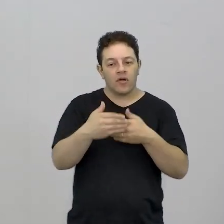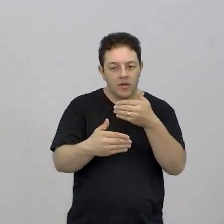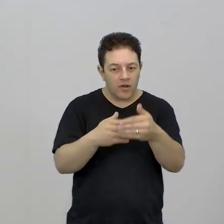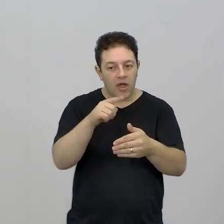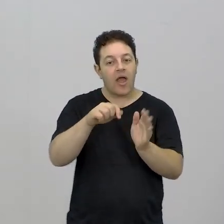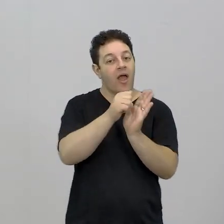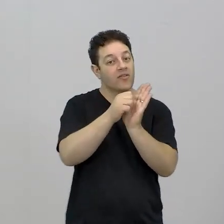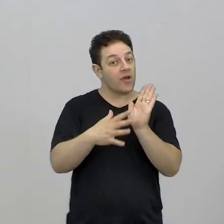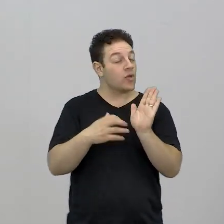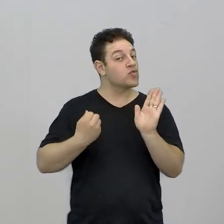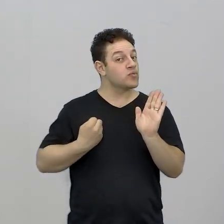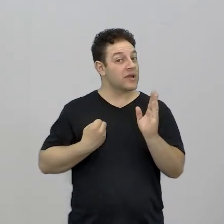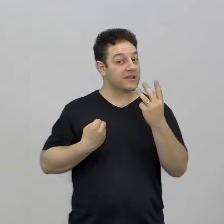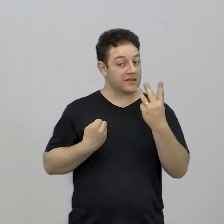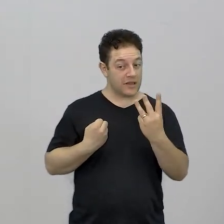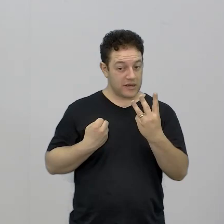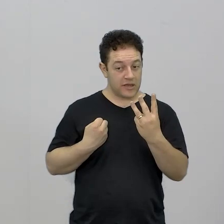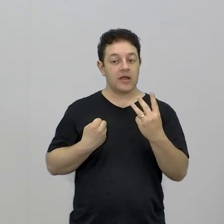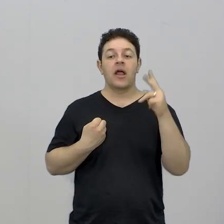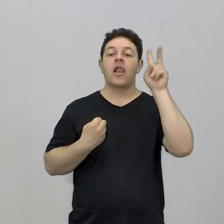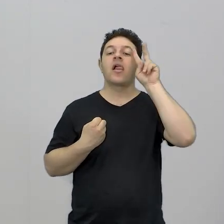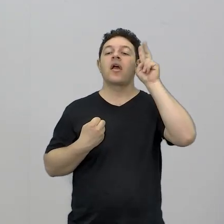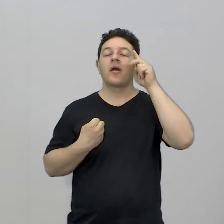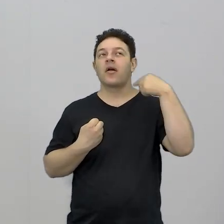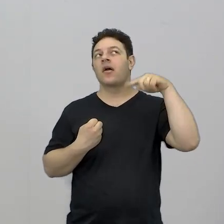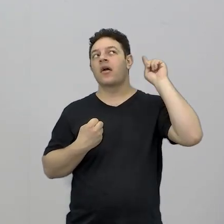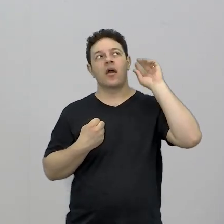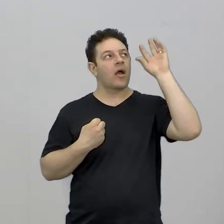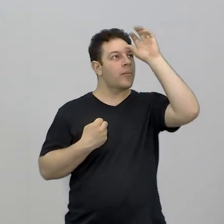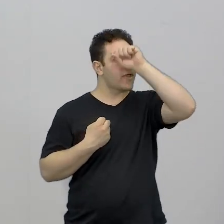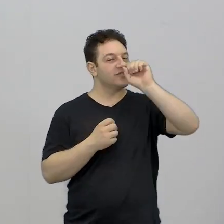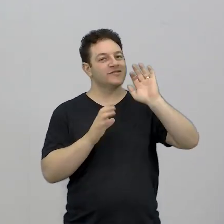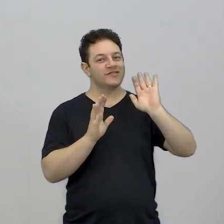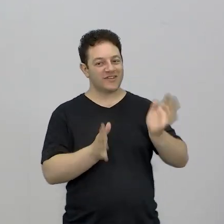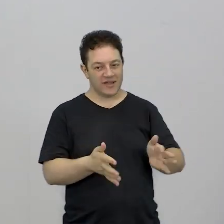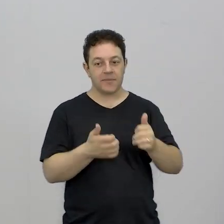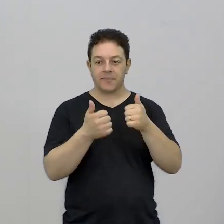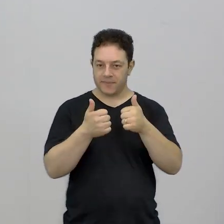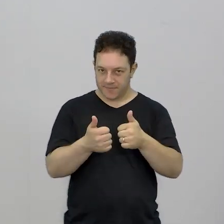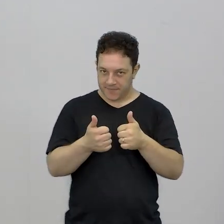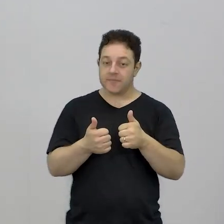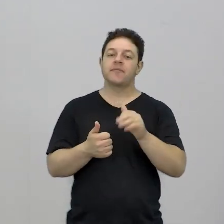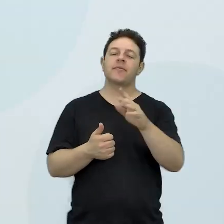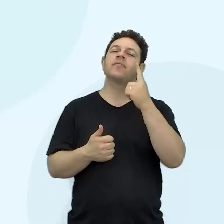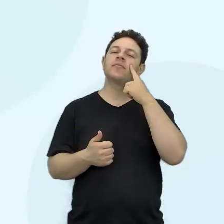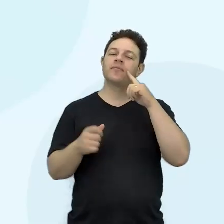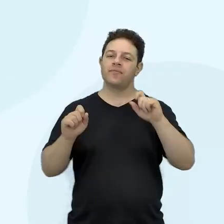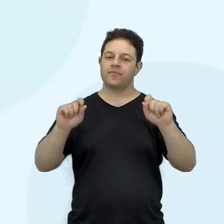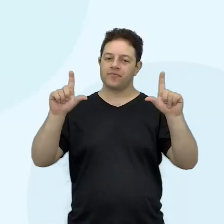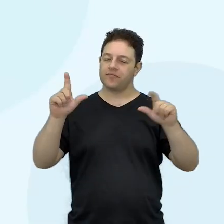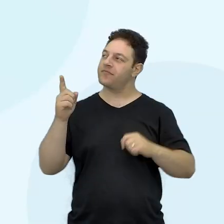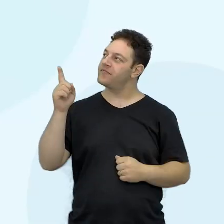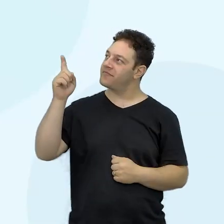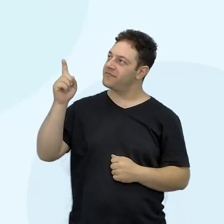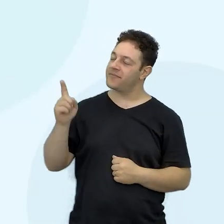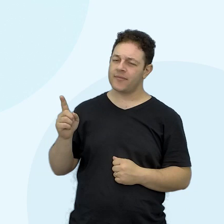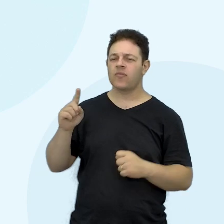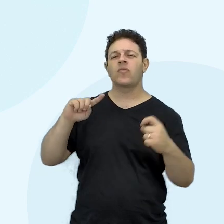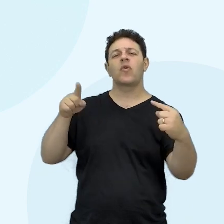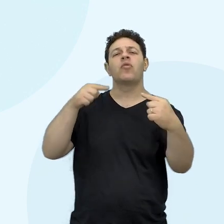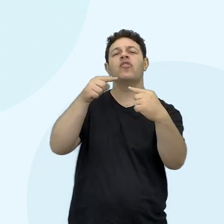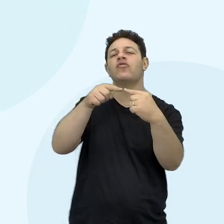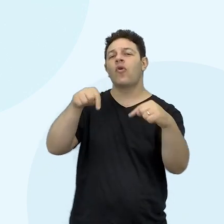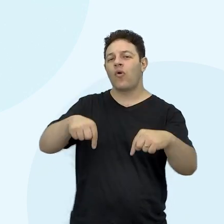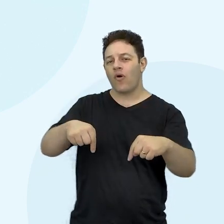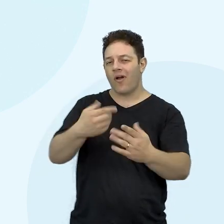nossa atividade 3, então do que a gente viu ao longo da nossa atividade. E aí, né, vai aparecer na tela para vocês o objetivo, então, da